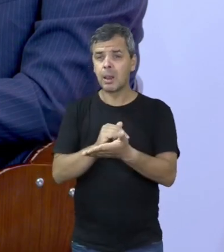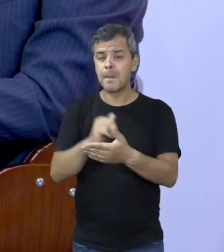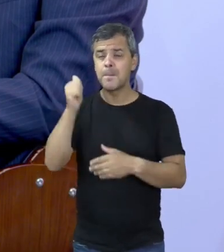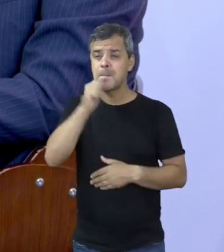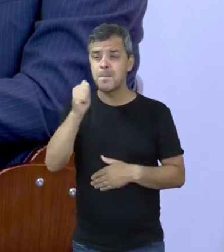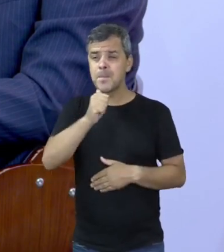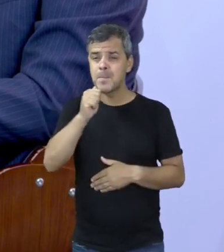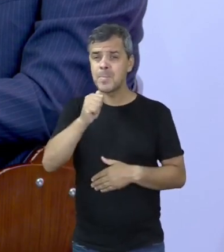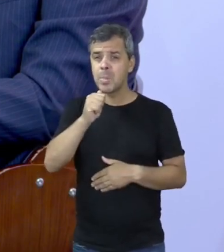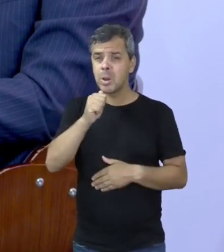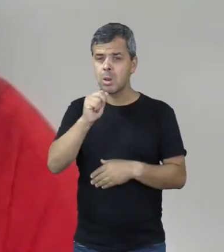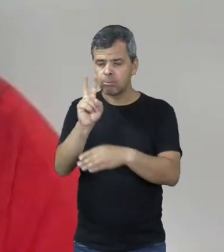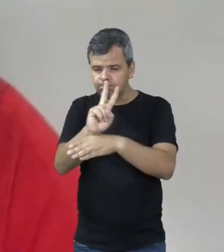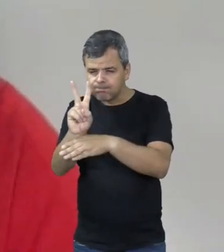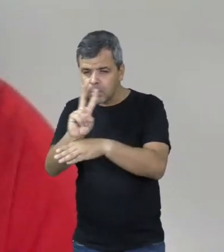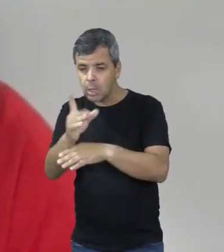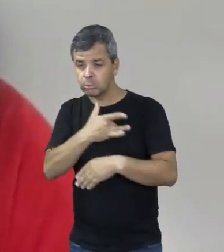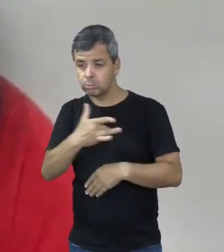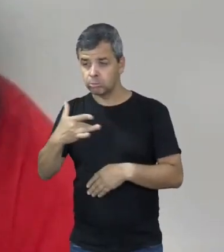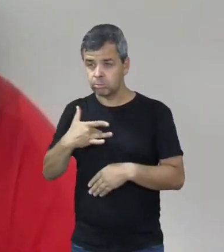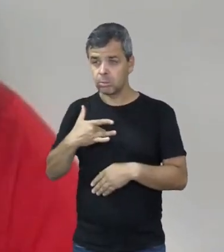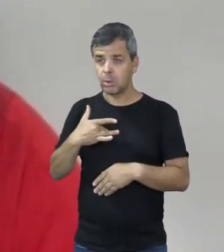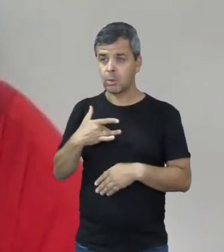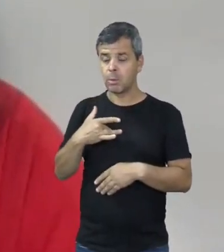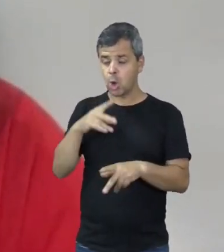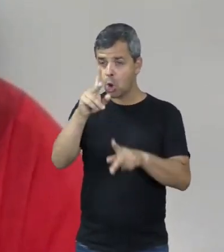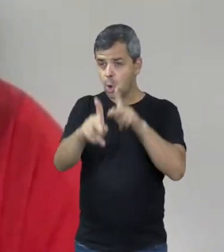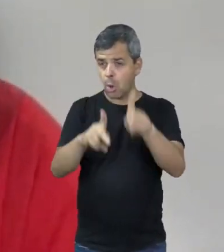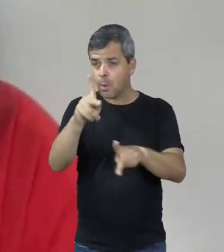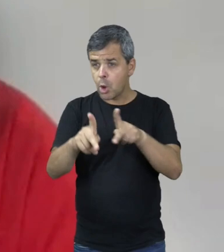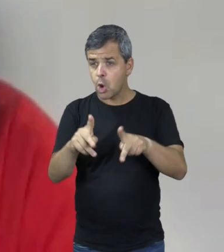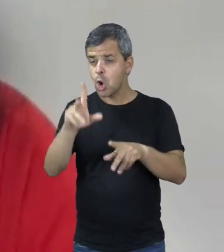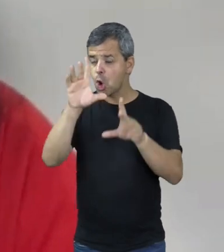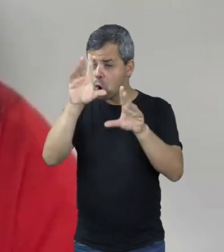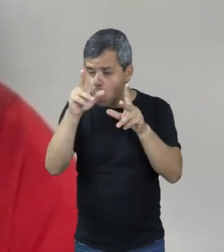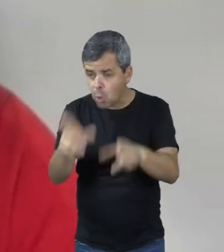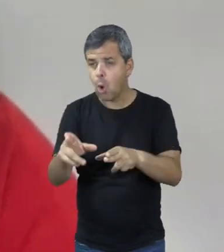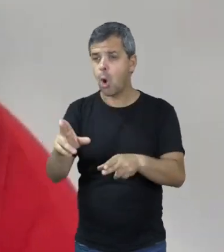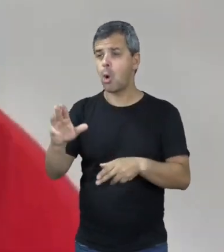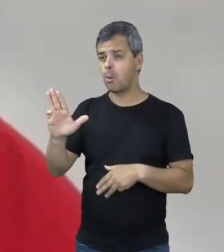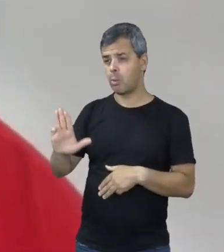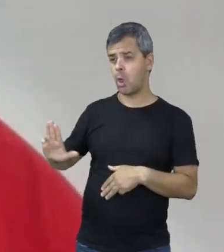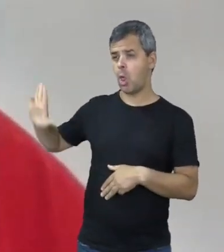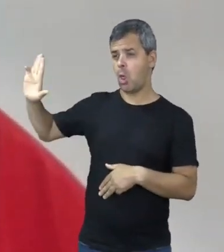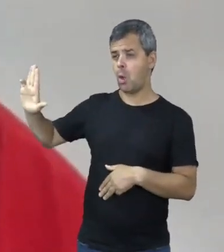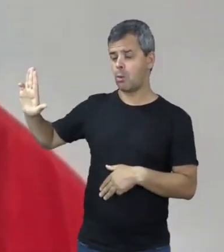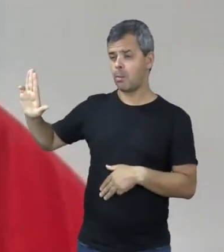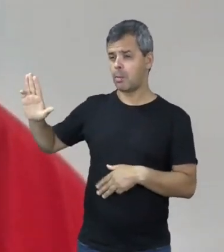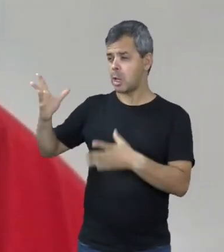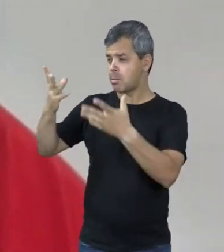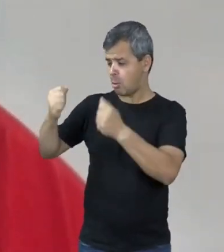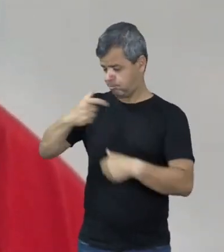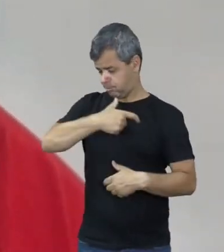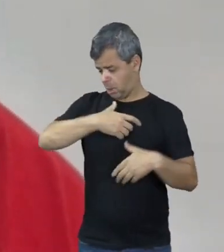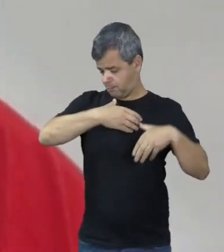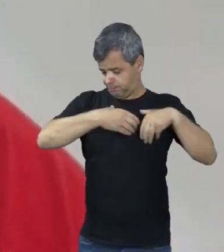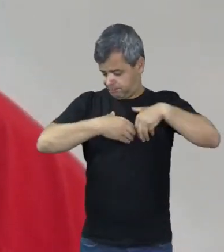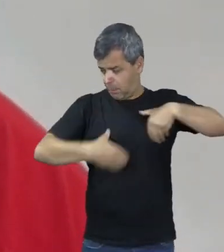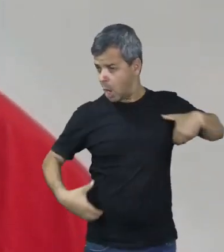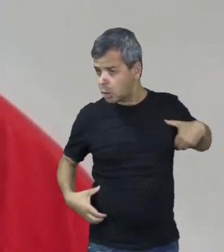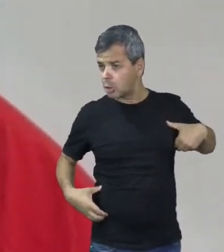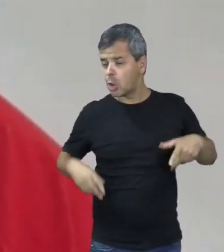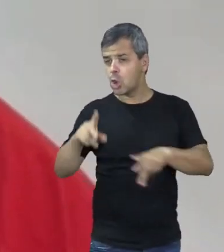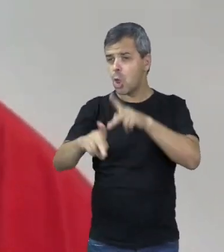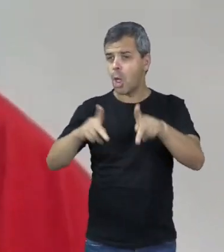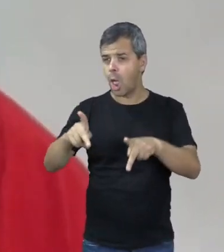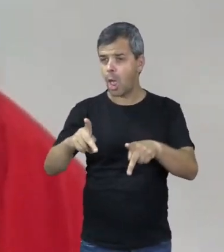mulher secretária de Vigilância em Saúde e Ambiente do Brasil pelo povo. Assim como o presidente Lula recebeu a faixa das mãos do povo, a doutora Etel Maciel não recebeu